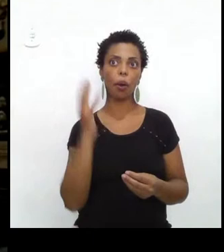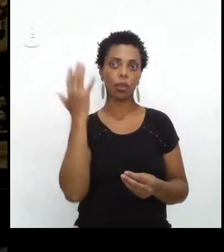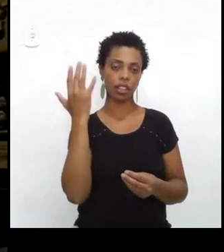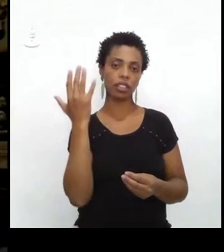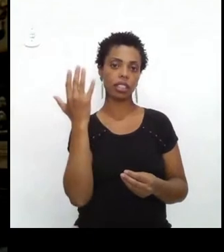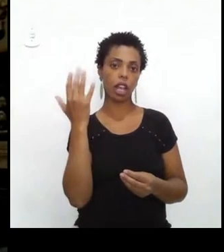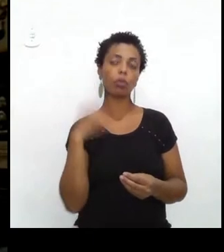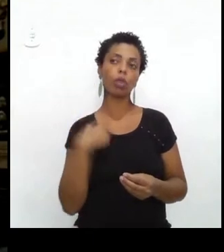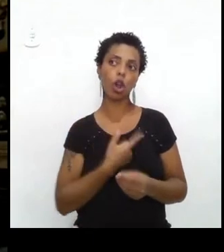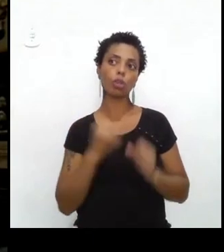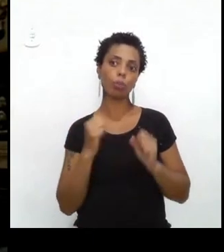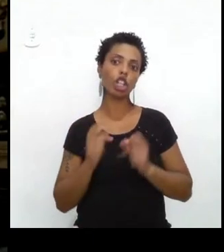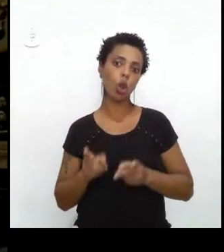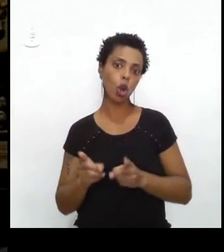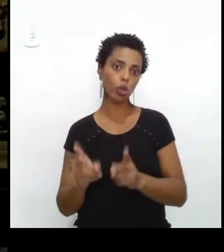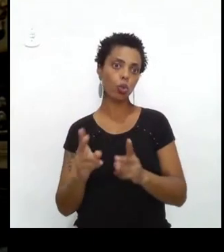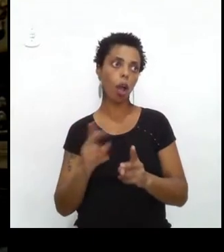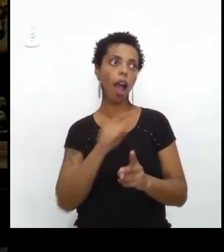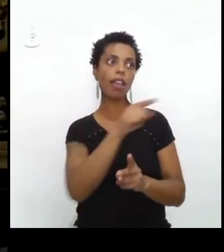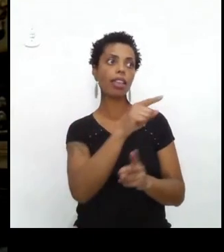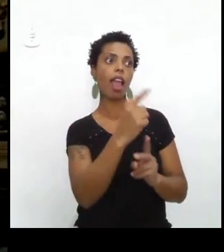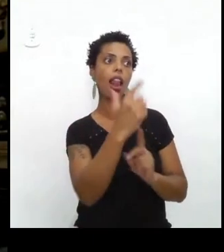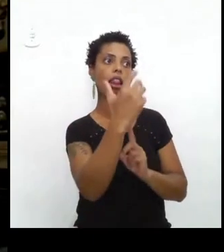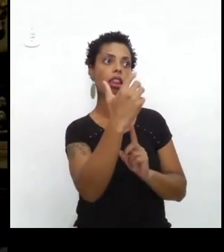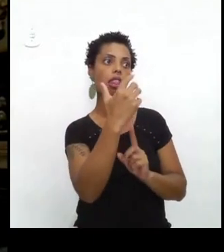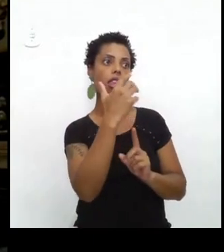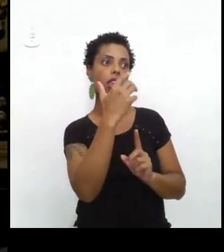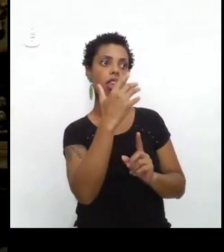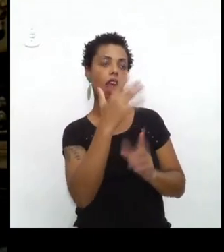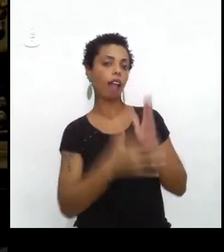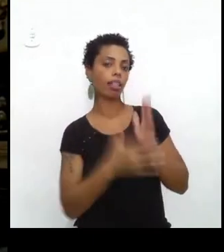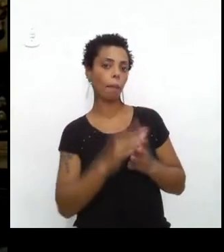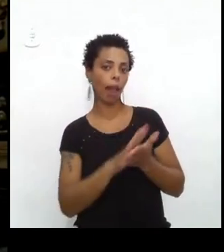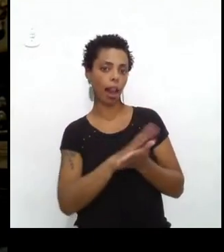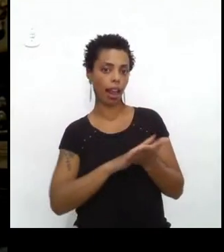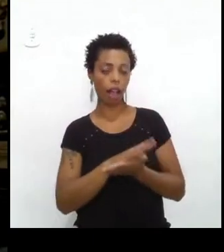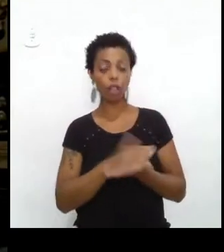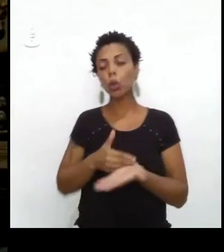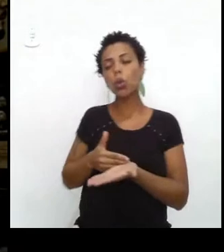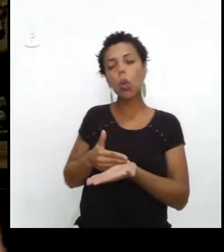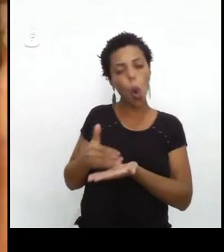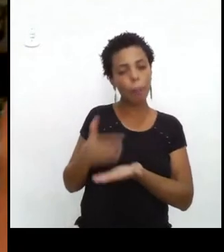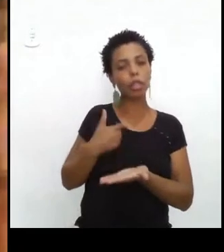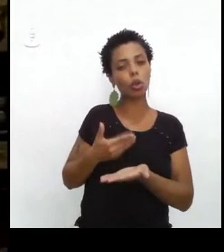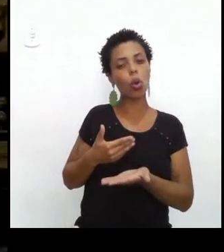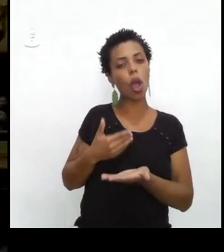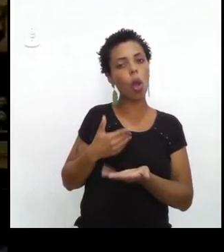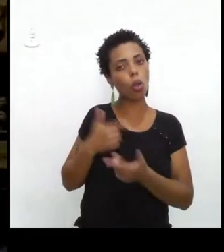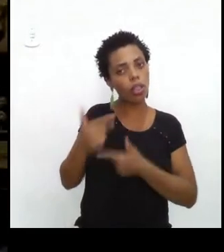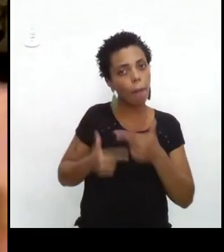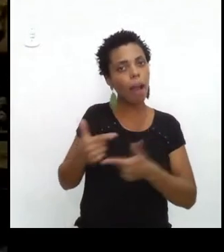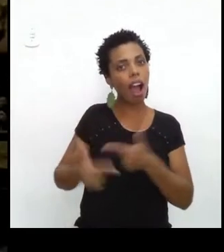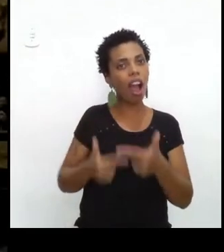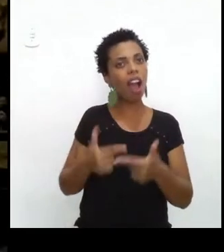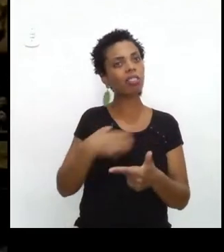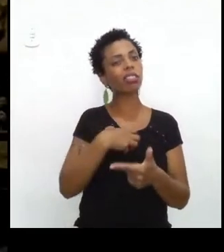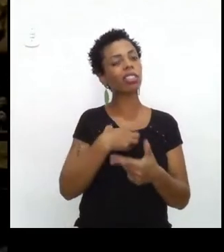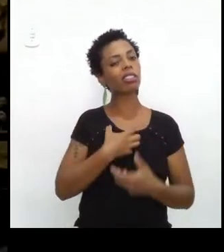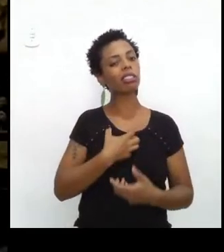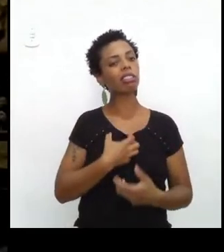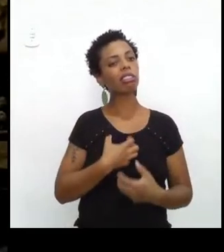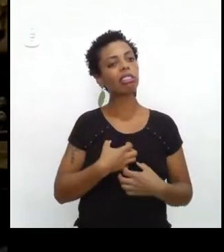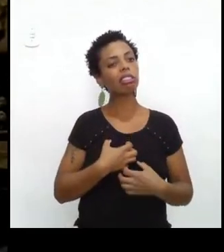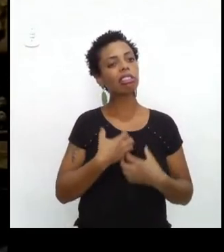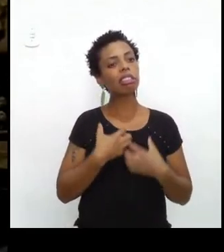aderir Girls were frustrated and started working Girls would think about what we do Here